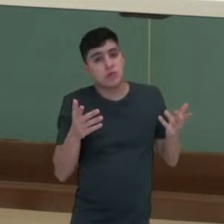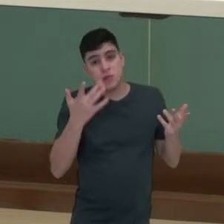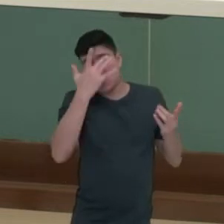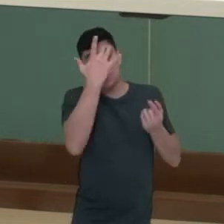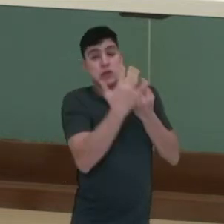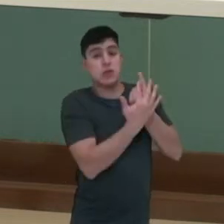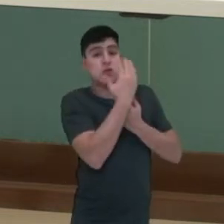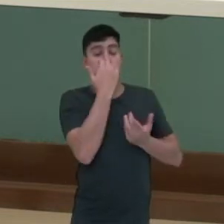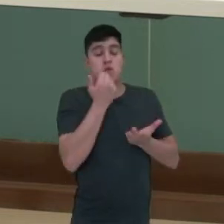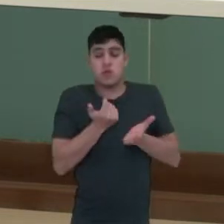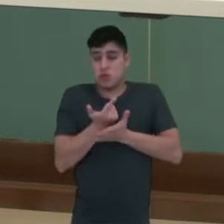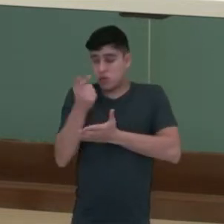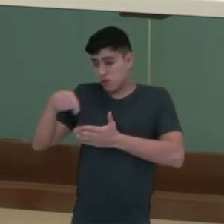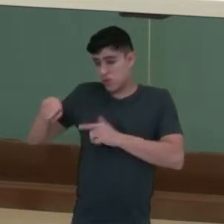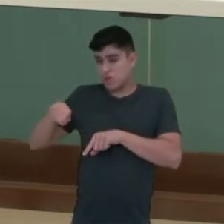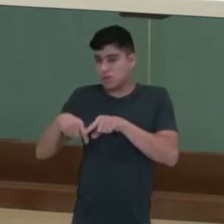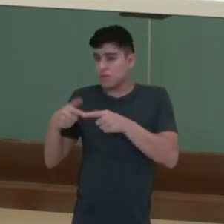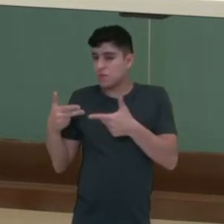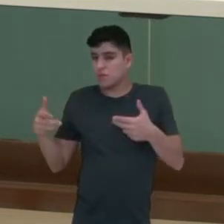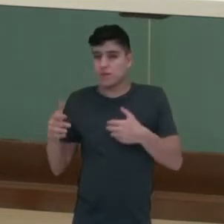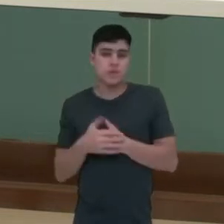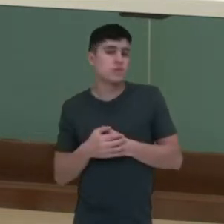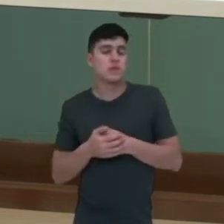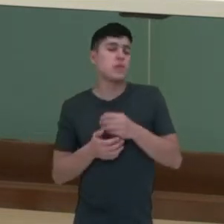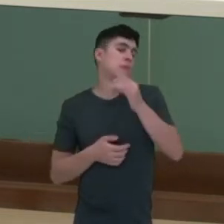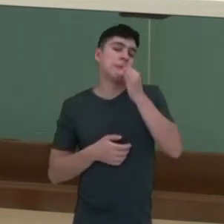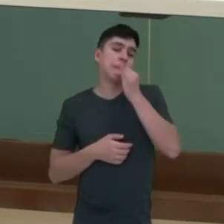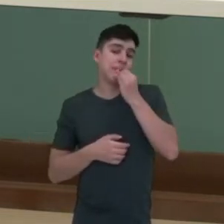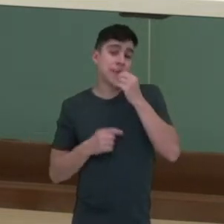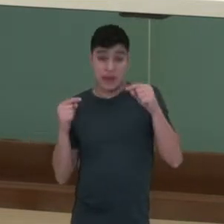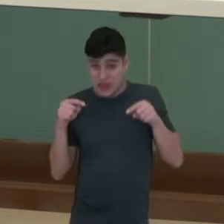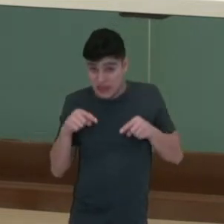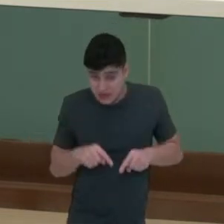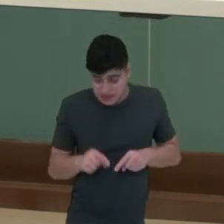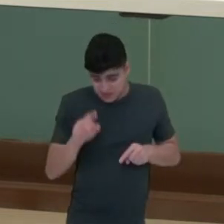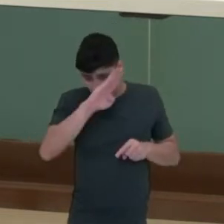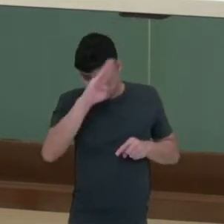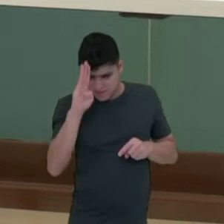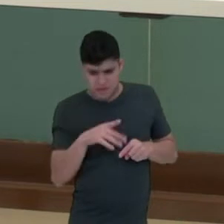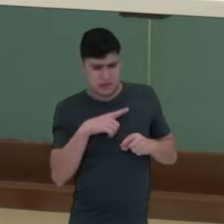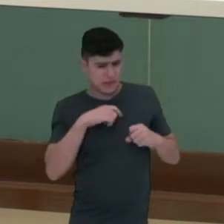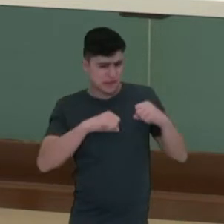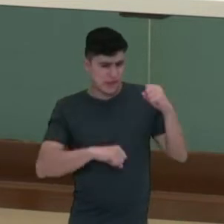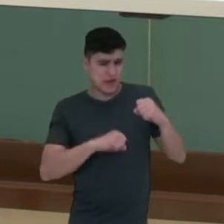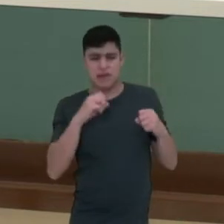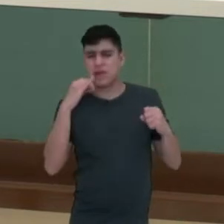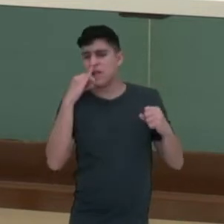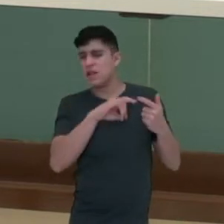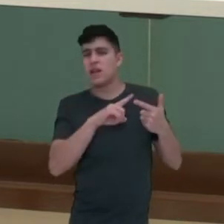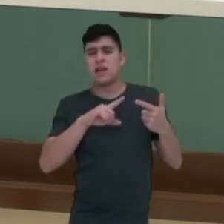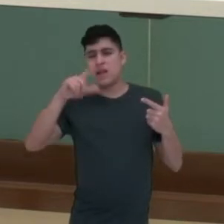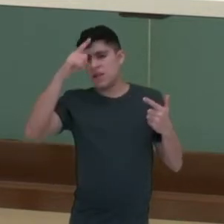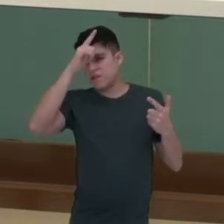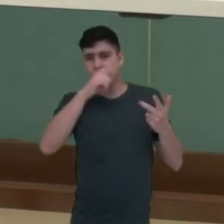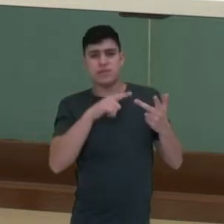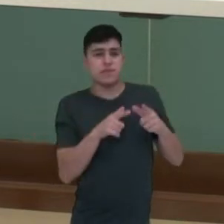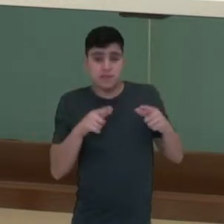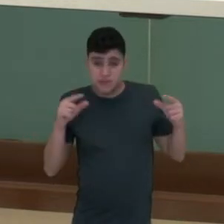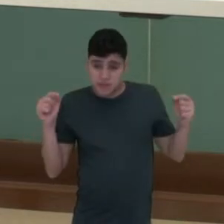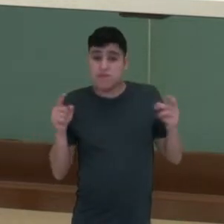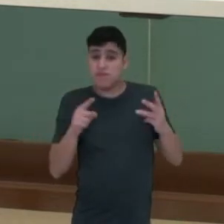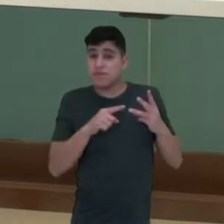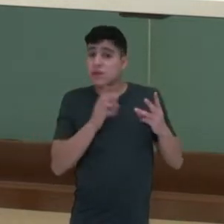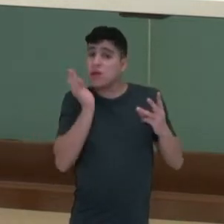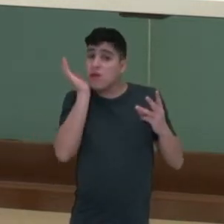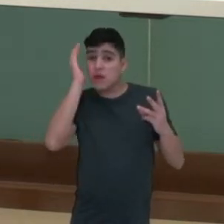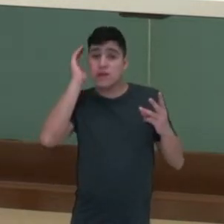consumidor. O Brasil, por exemplo, tem fábricas de empresas alemãs, italianas, japonesas e até